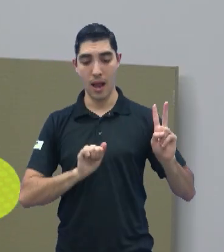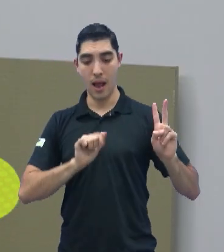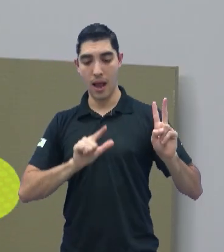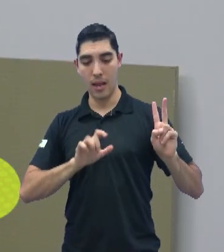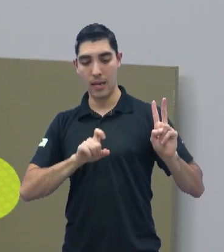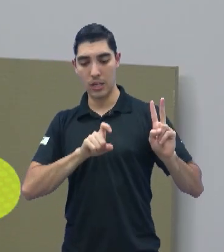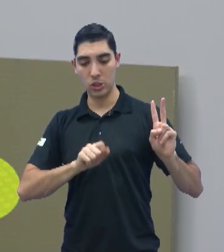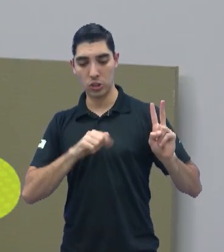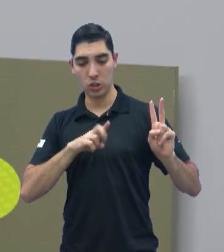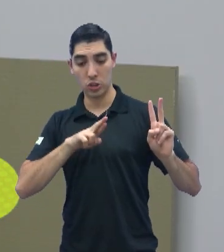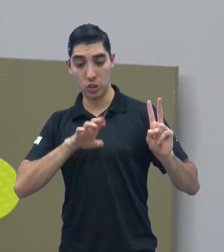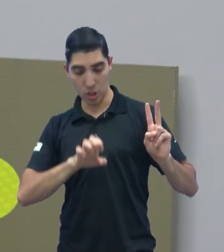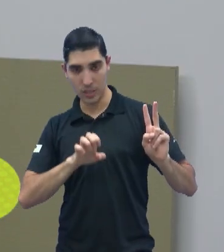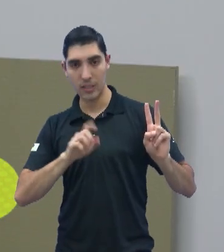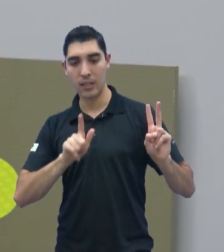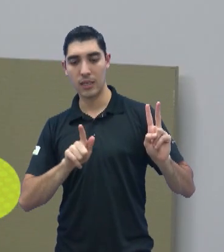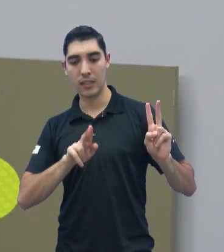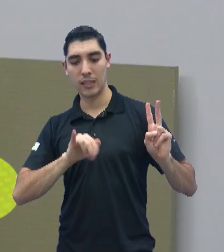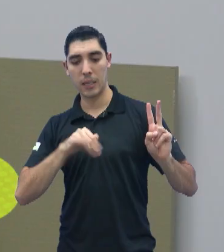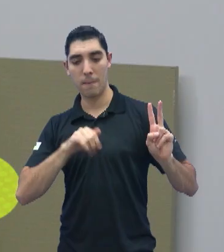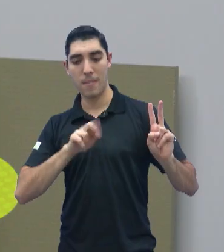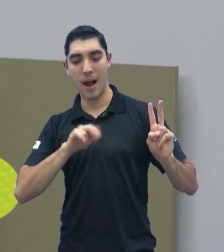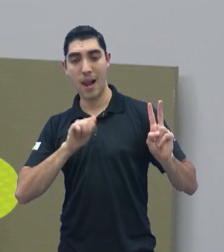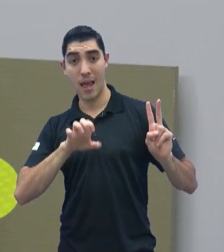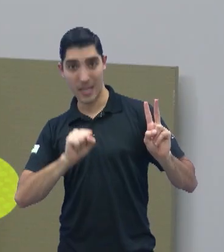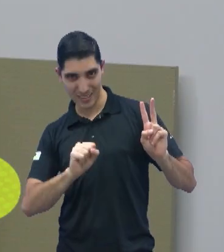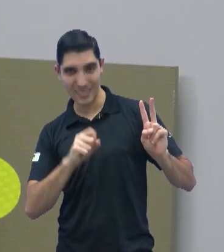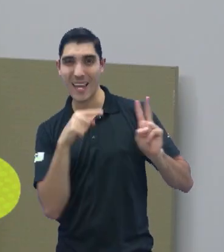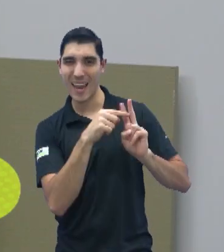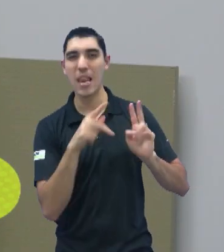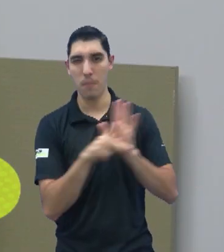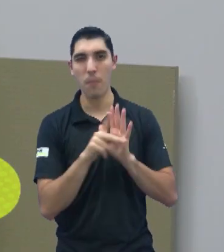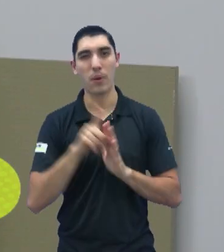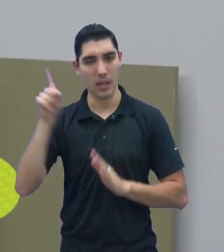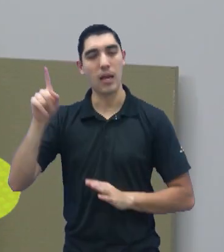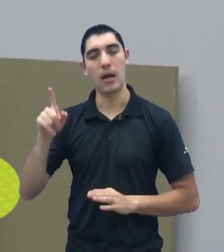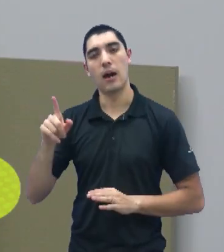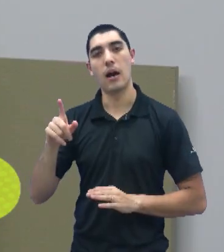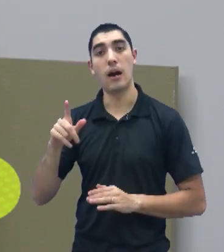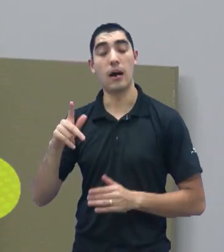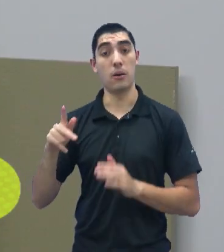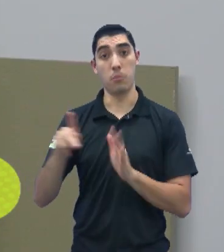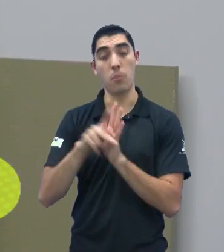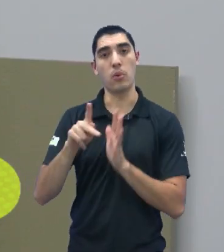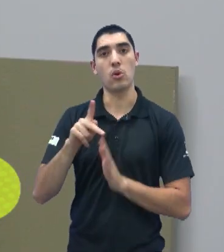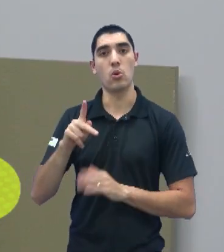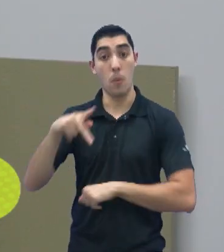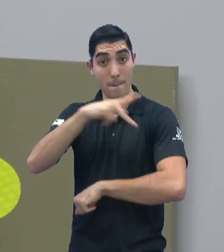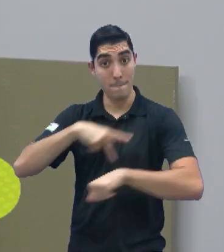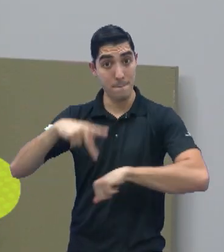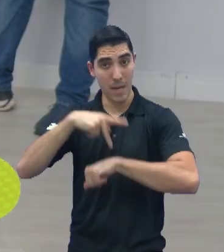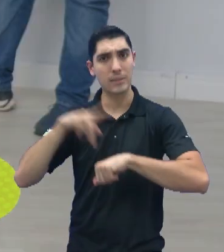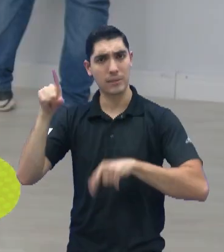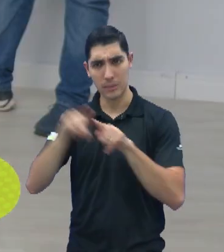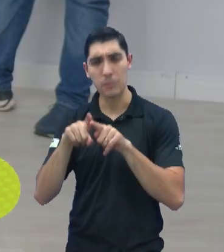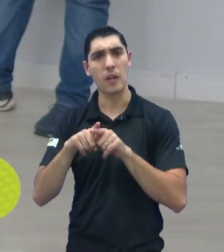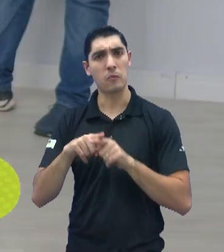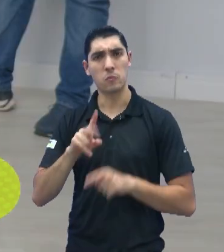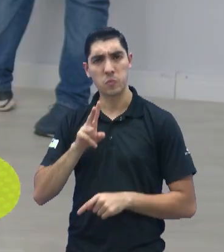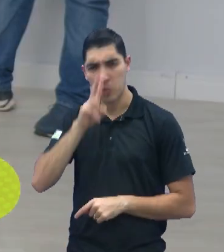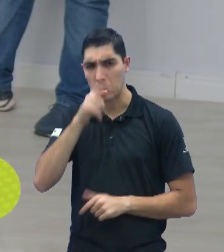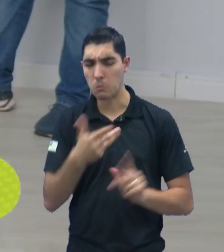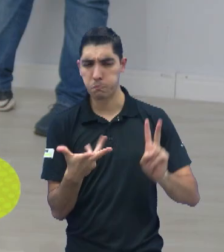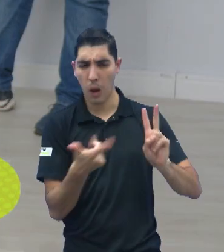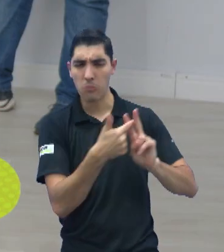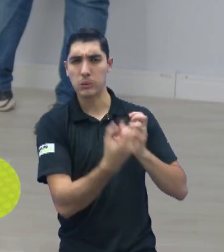2 temporadas, que foi esse treinador que eu falei da seleção da Costa Rica. E ele era um cara também que, assim, sem palavras, cara. E tem